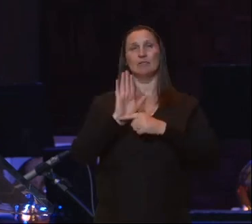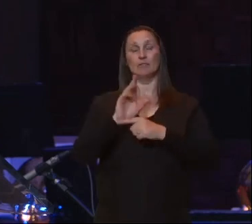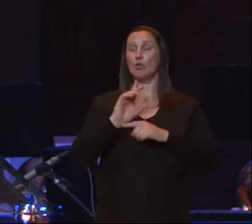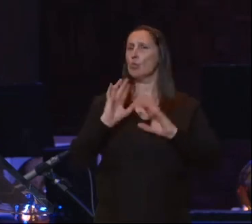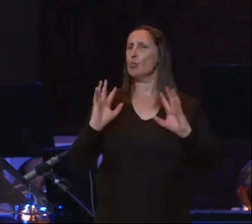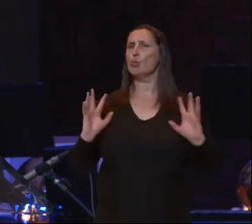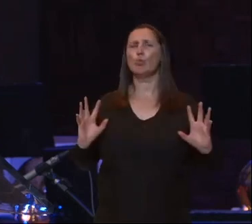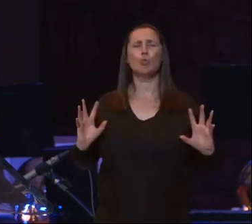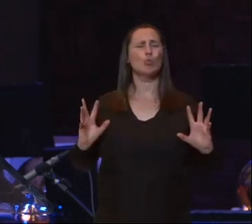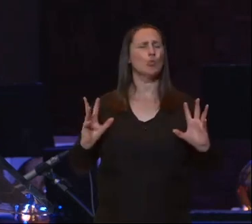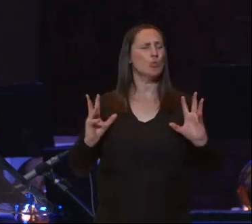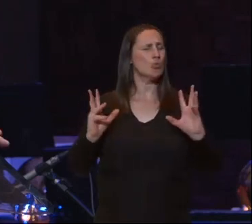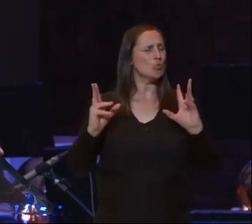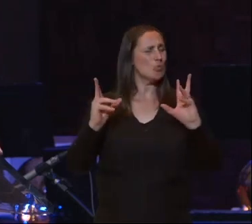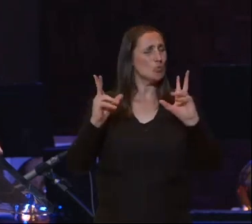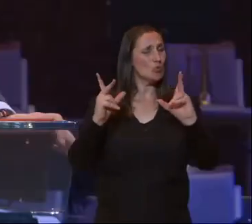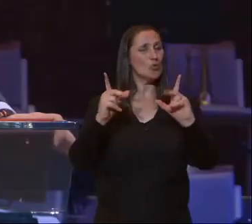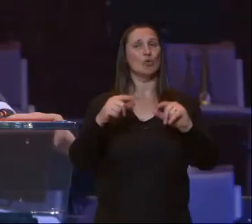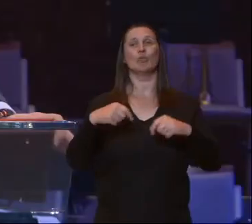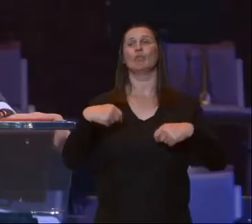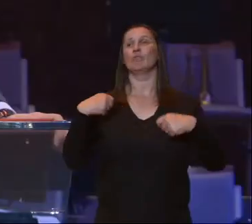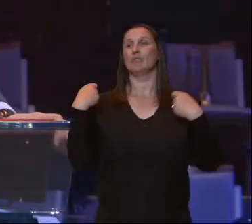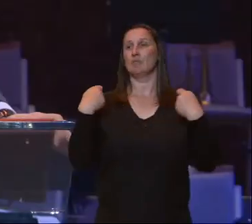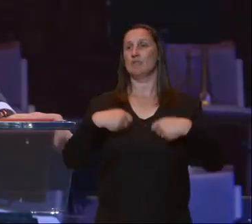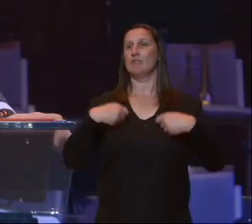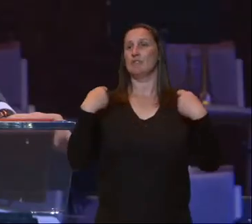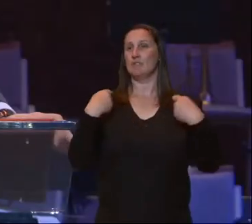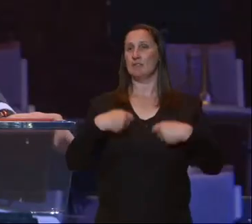nós precisamos de um resgatador.